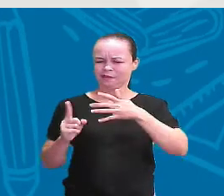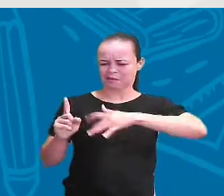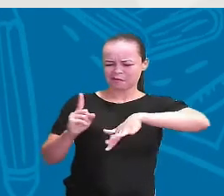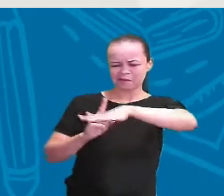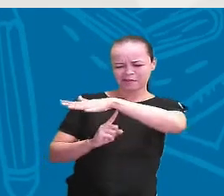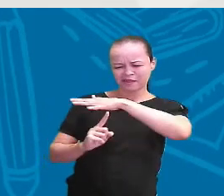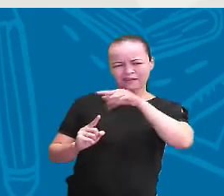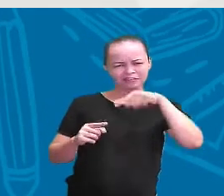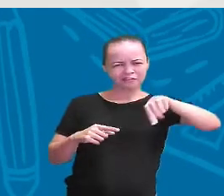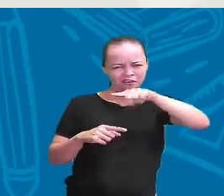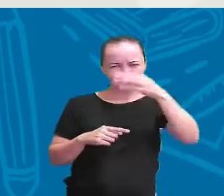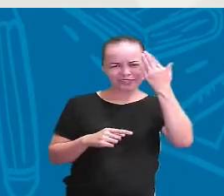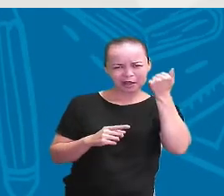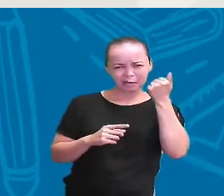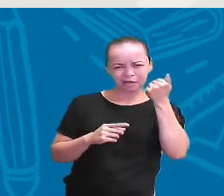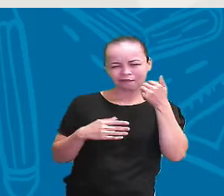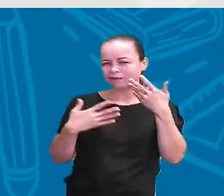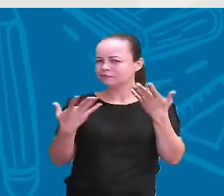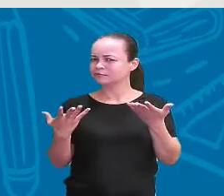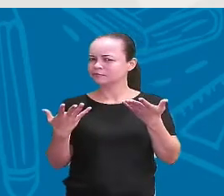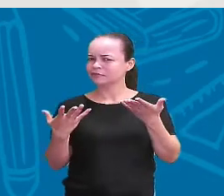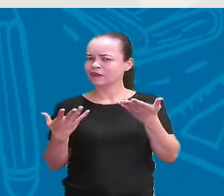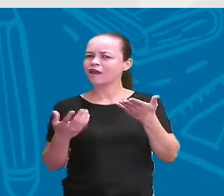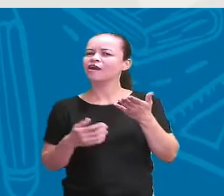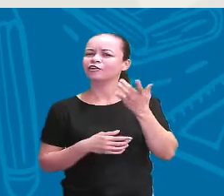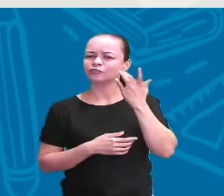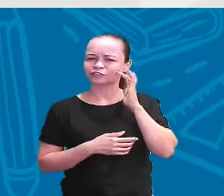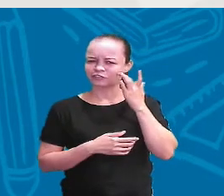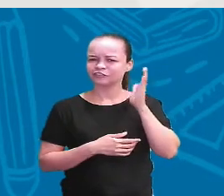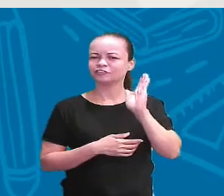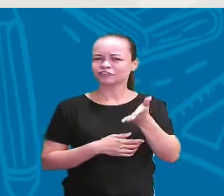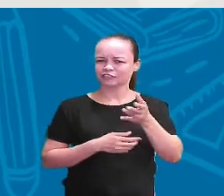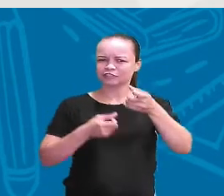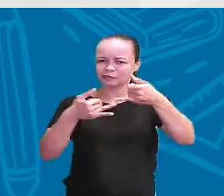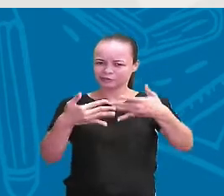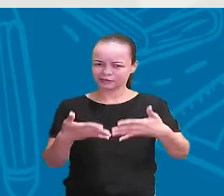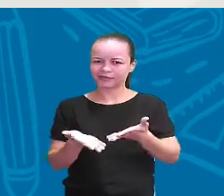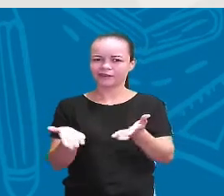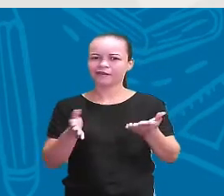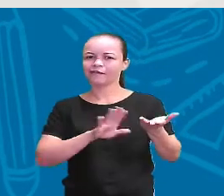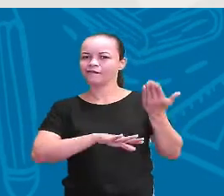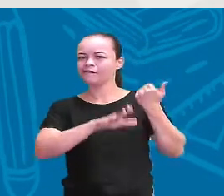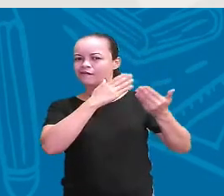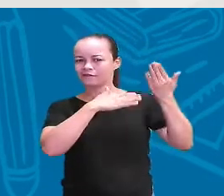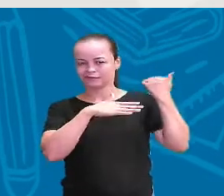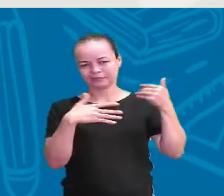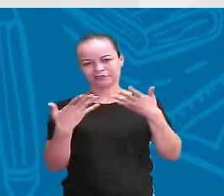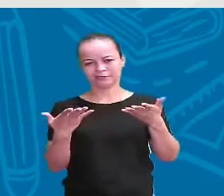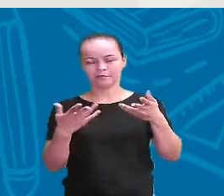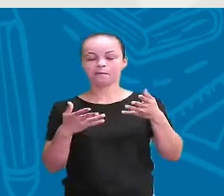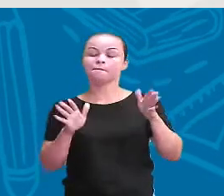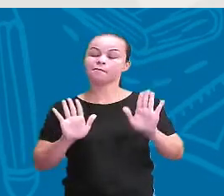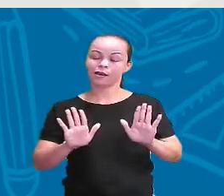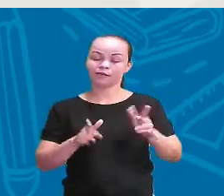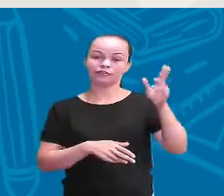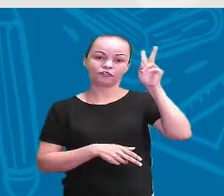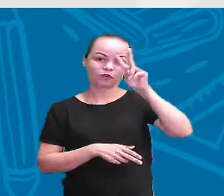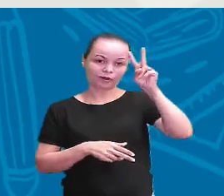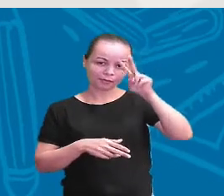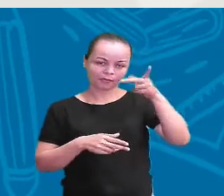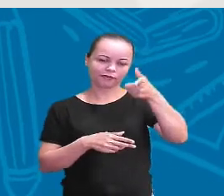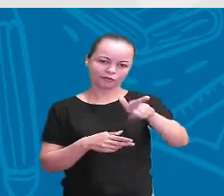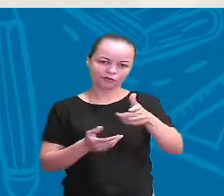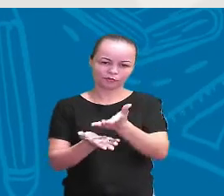ambiente? Eu acho que eu já falei isso em outras aulas aqui. Mas eu vou lembrar para vocês aqui, certo? O que é